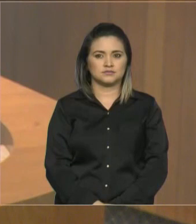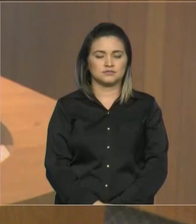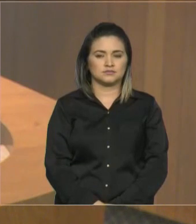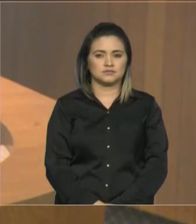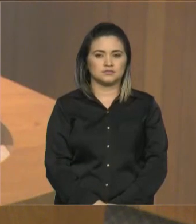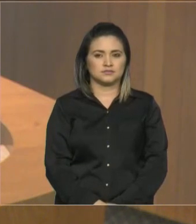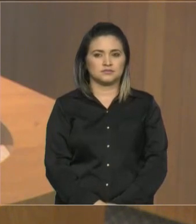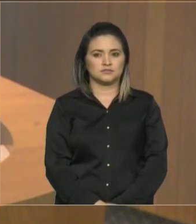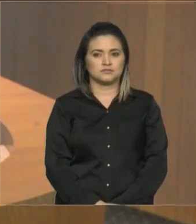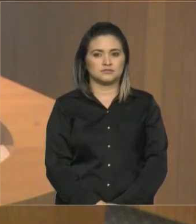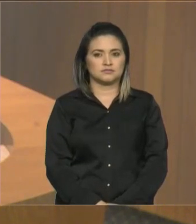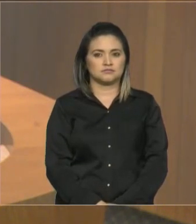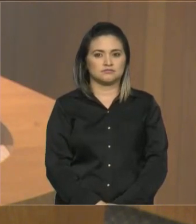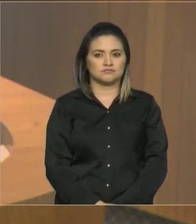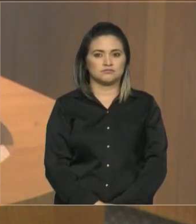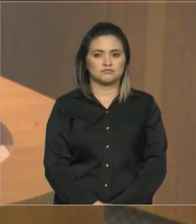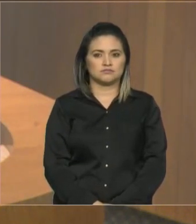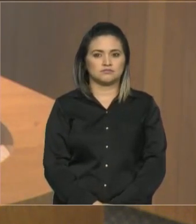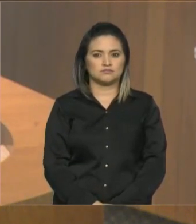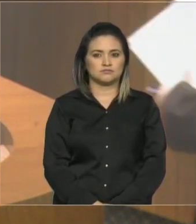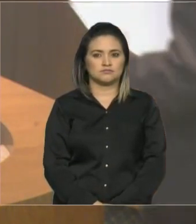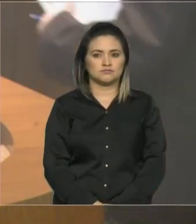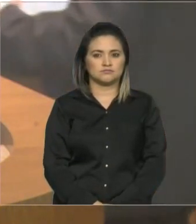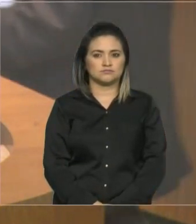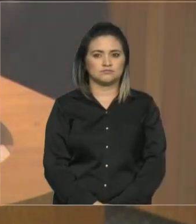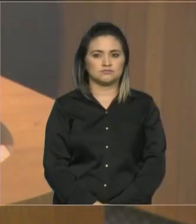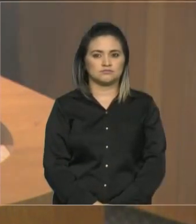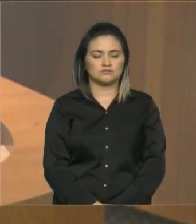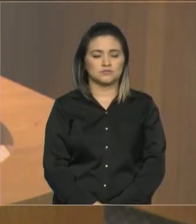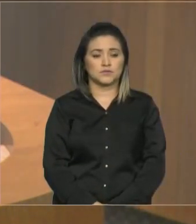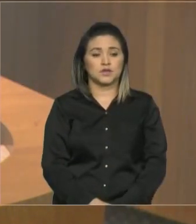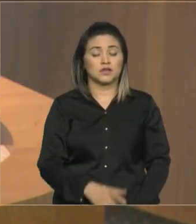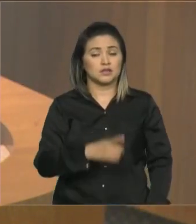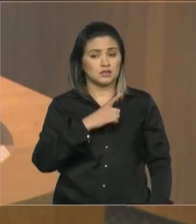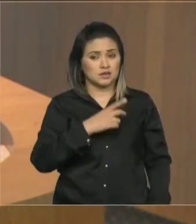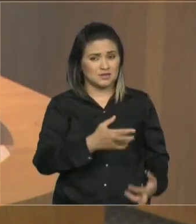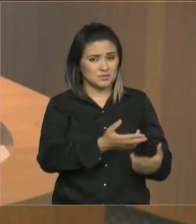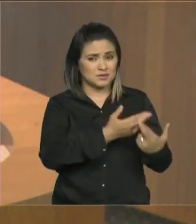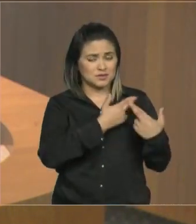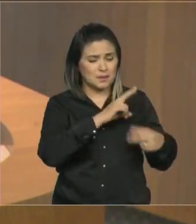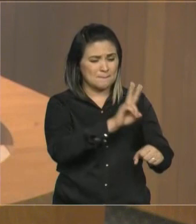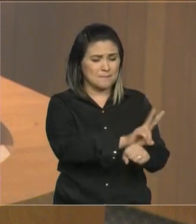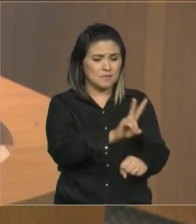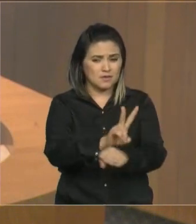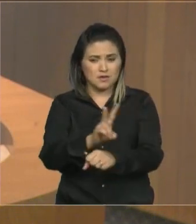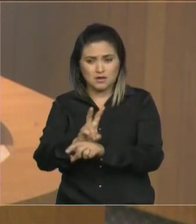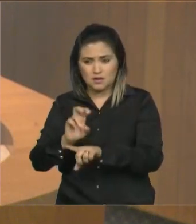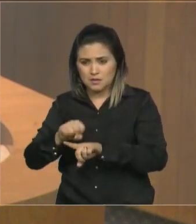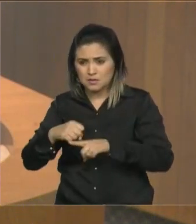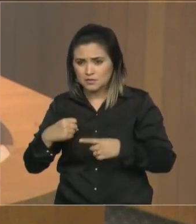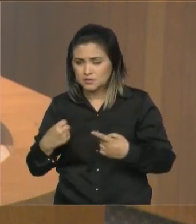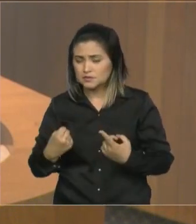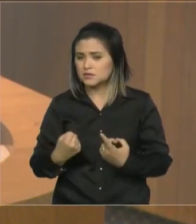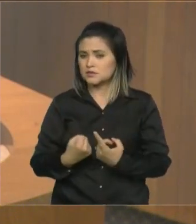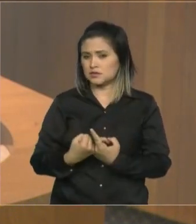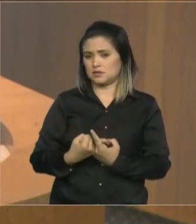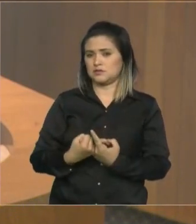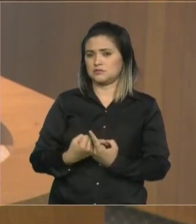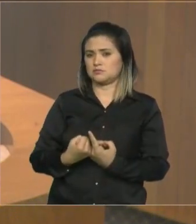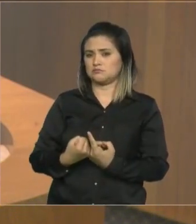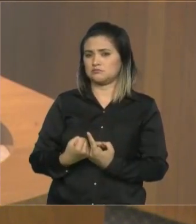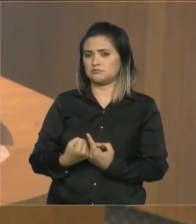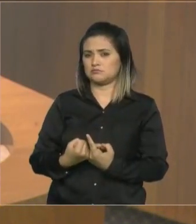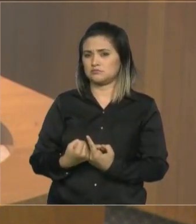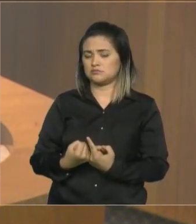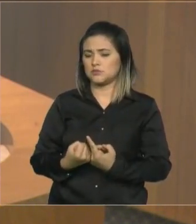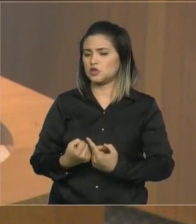e jamais, deputado Paulo Neto, em busca de vantagem pessoal. A partir